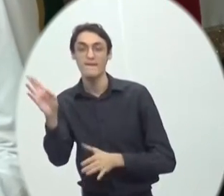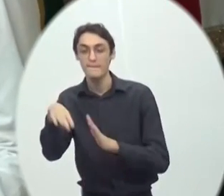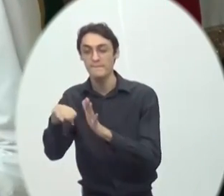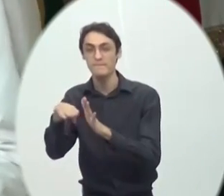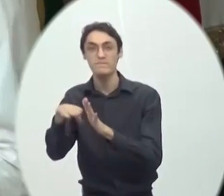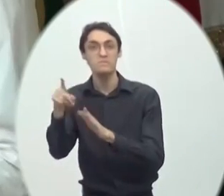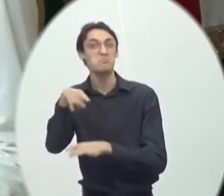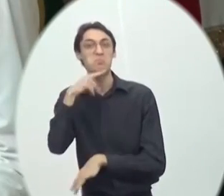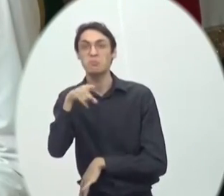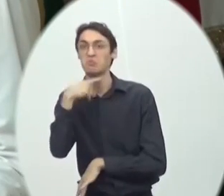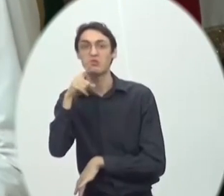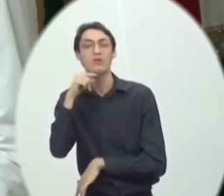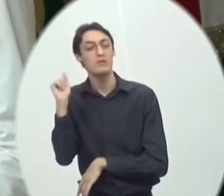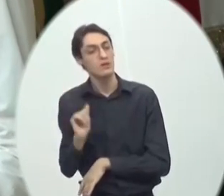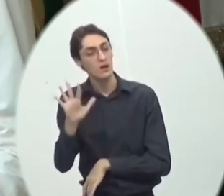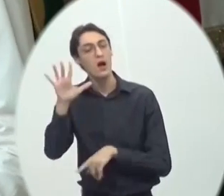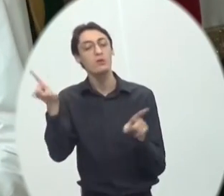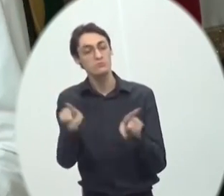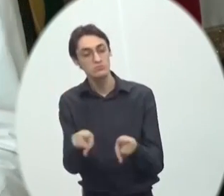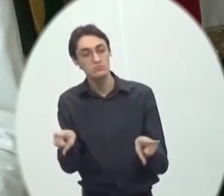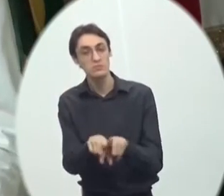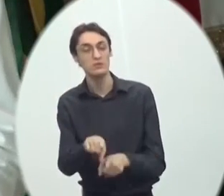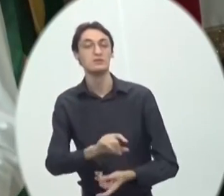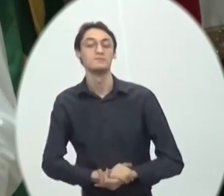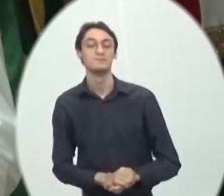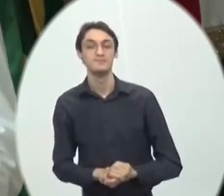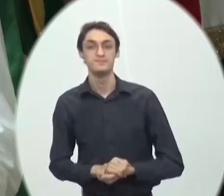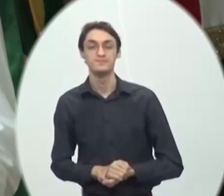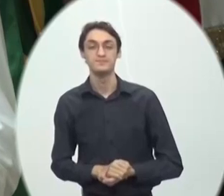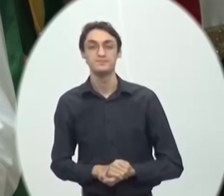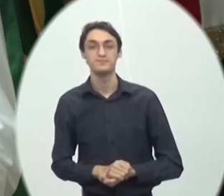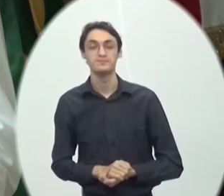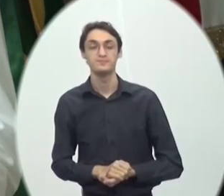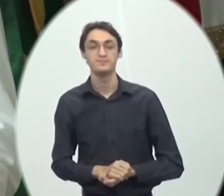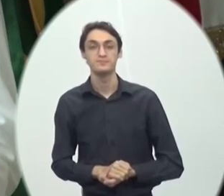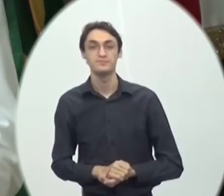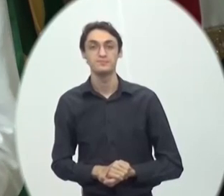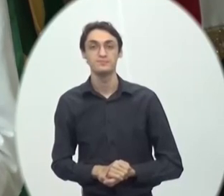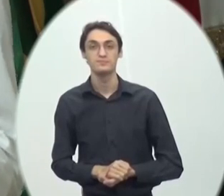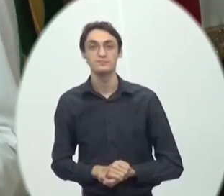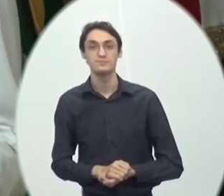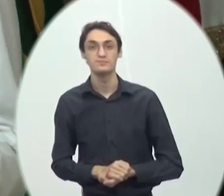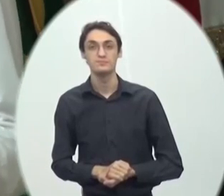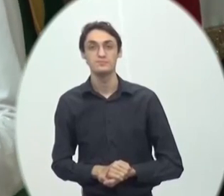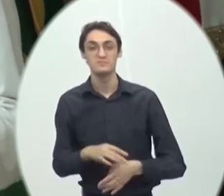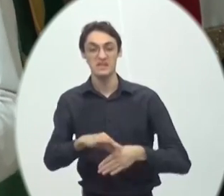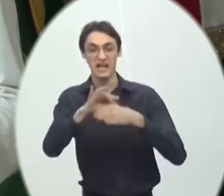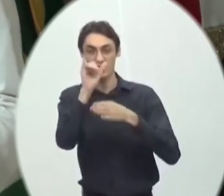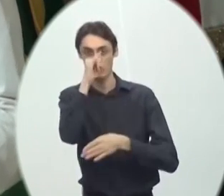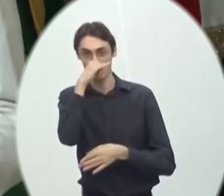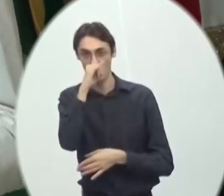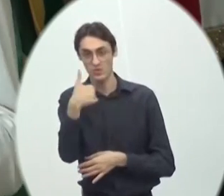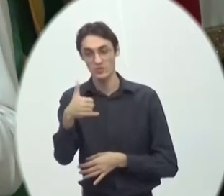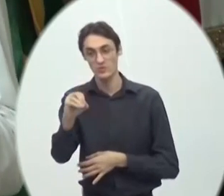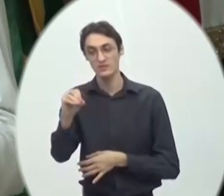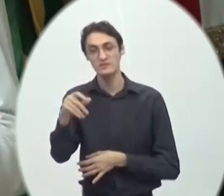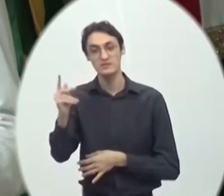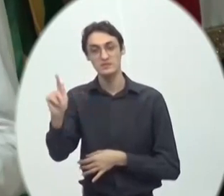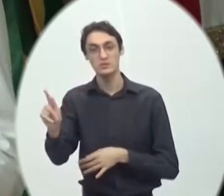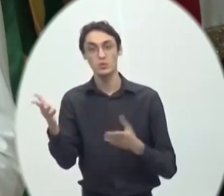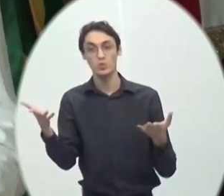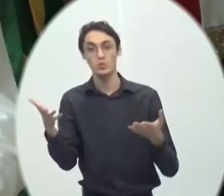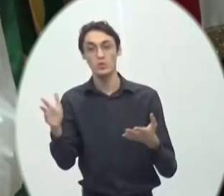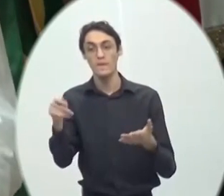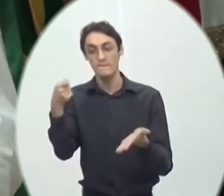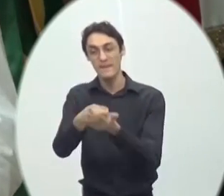tem. Não tem, ferramenta, não tem. Não tem carne menos de R$20, né? A carne de porco, que era 10 quilos lombo, hoje é 20 e poucos,